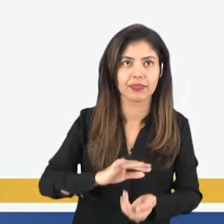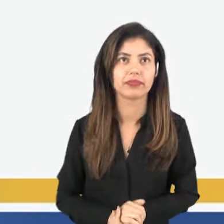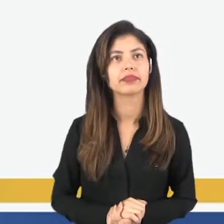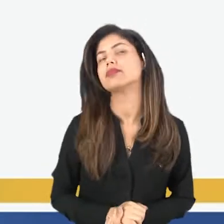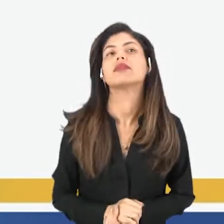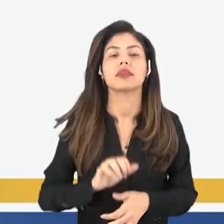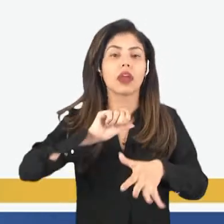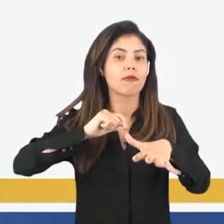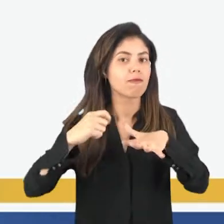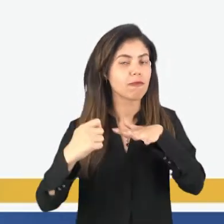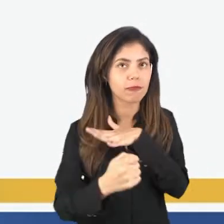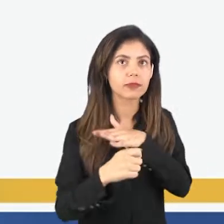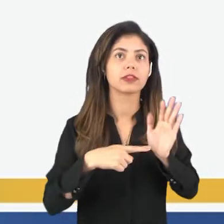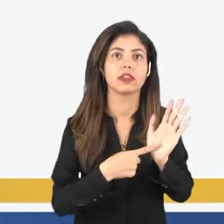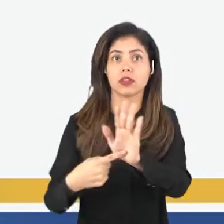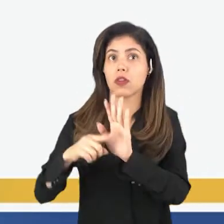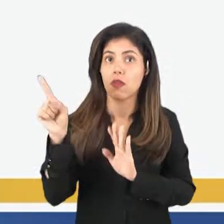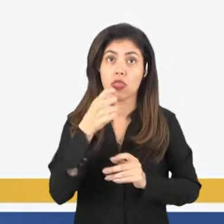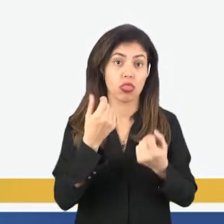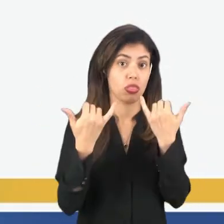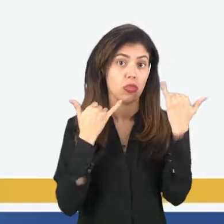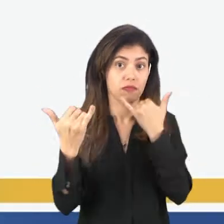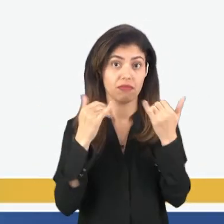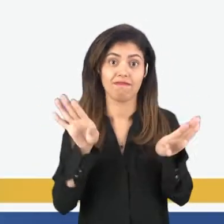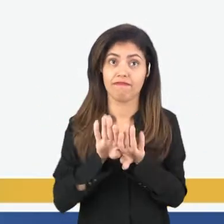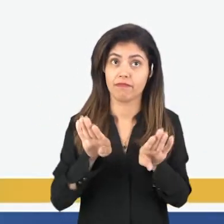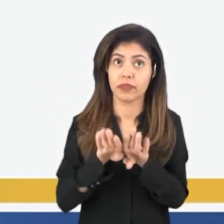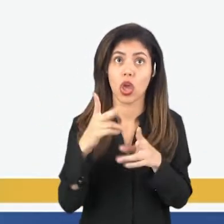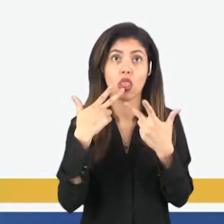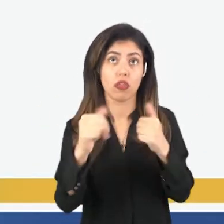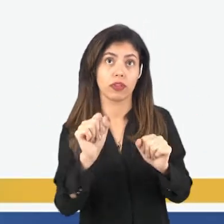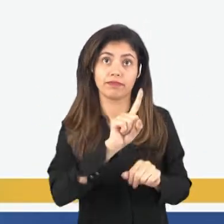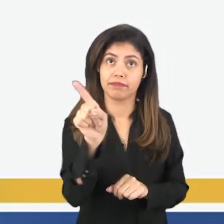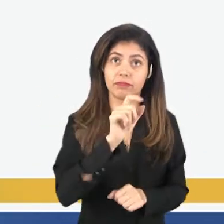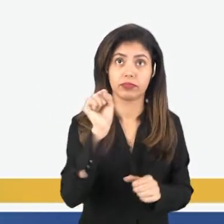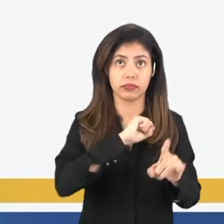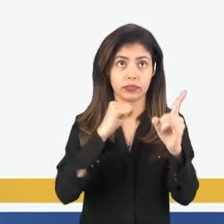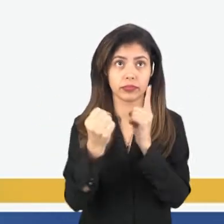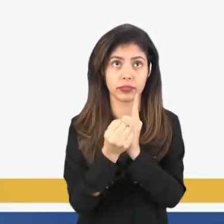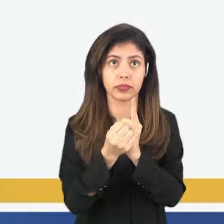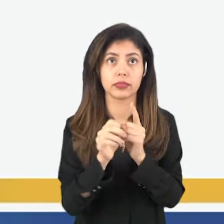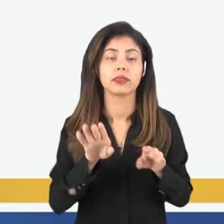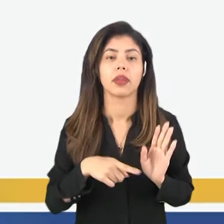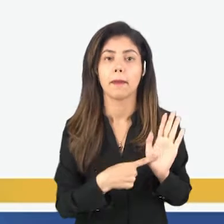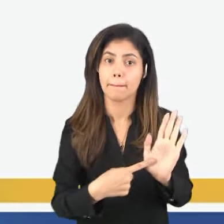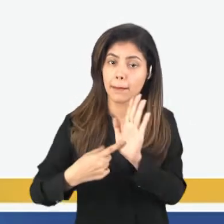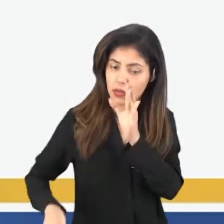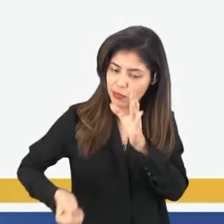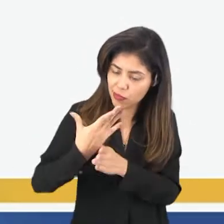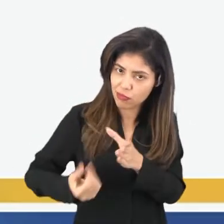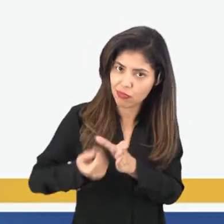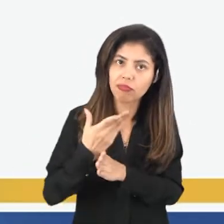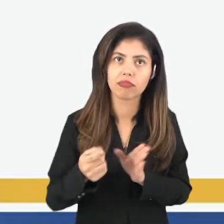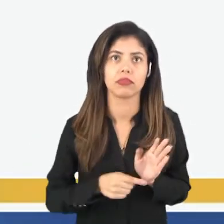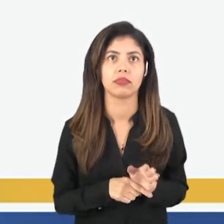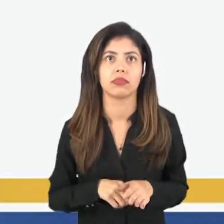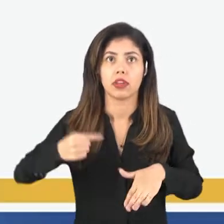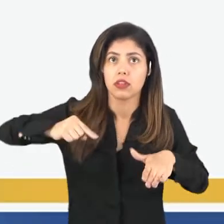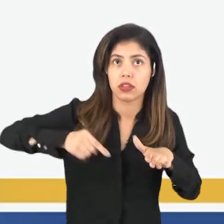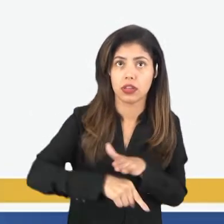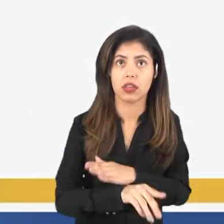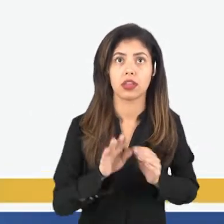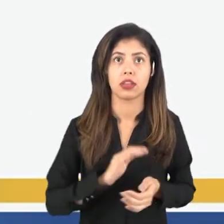verdade. Fake news não é uma novidade na sociedade, mas a escala em que se pode ser produzida e